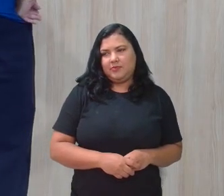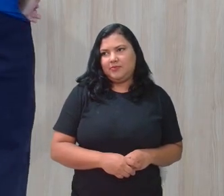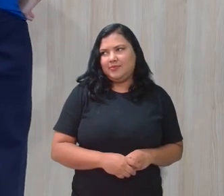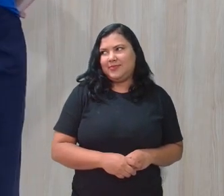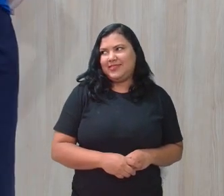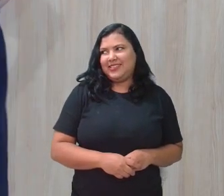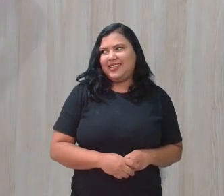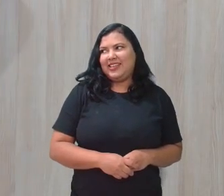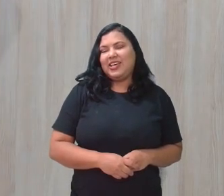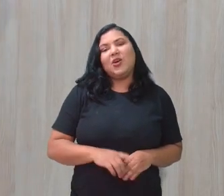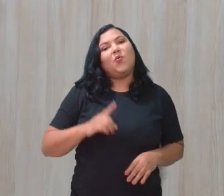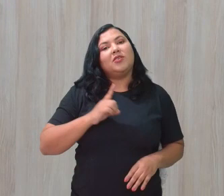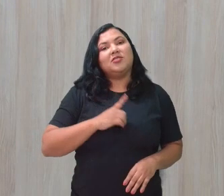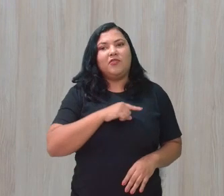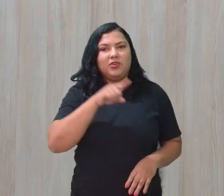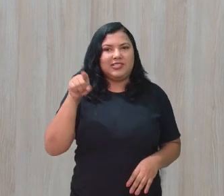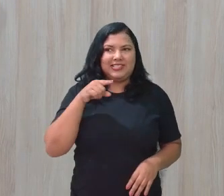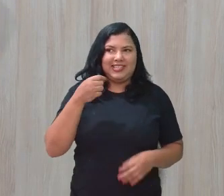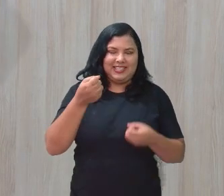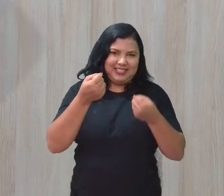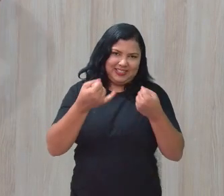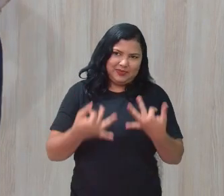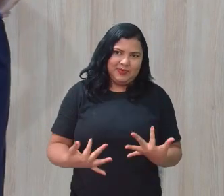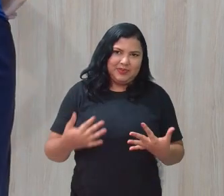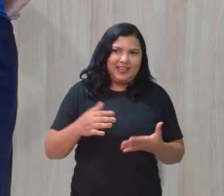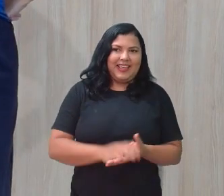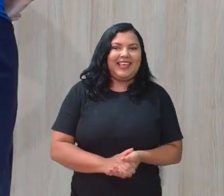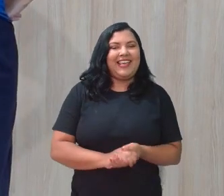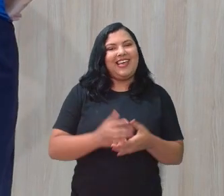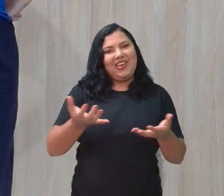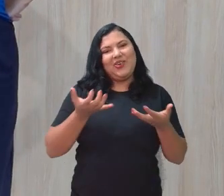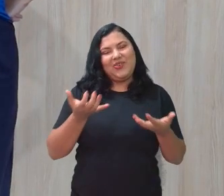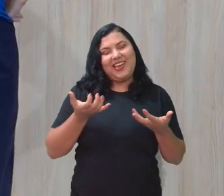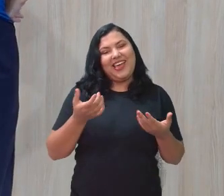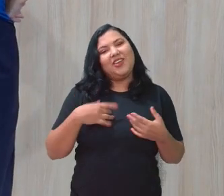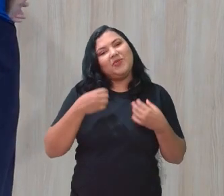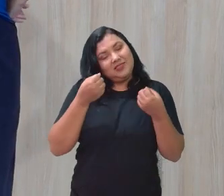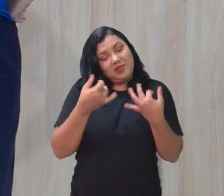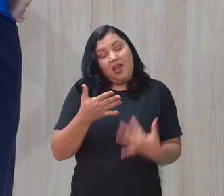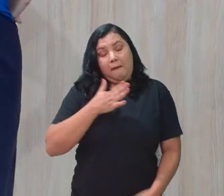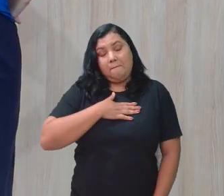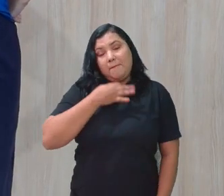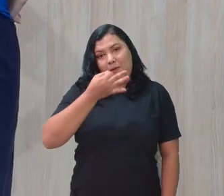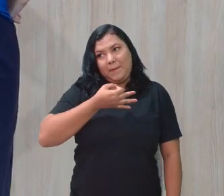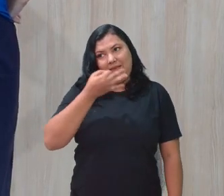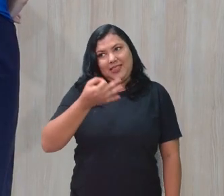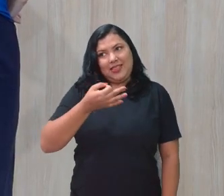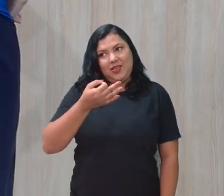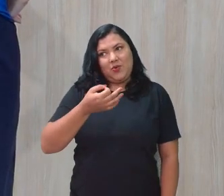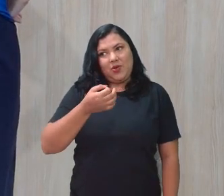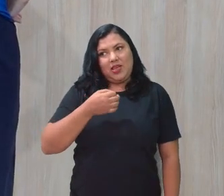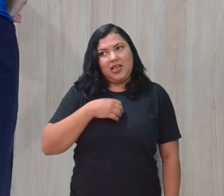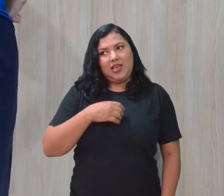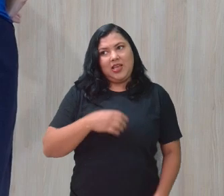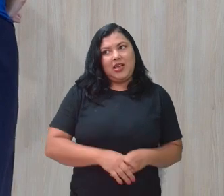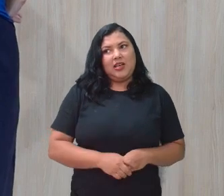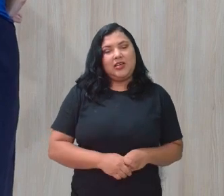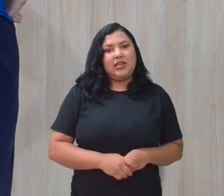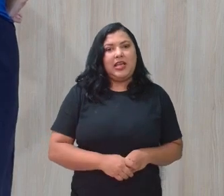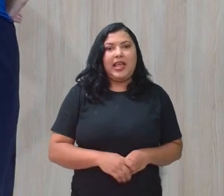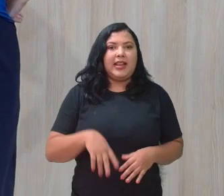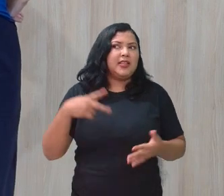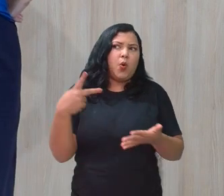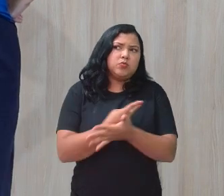Bom, enquanto vocês definem aí, a priori, eu vou dizer que a minha opinião é que o dentista não está de todo